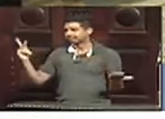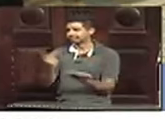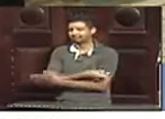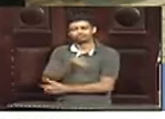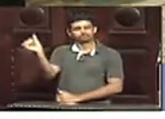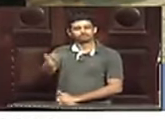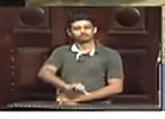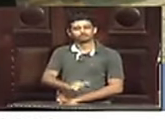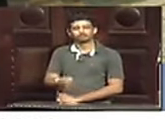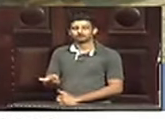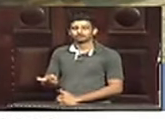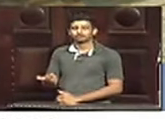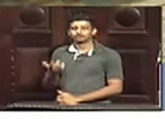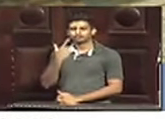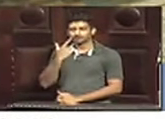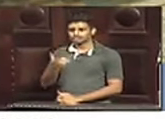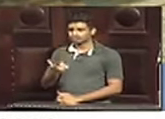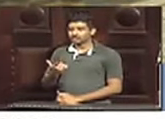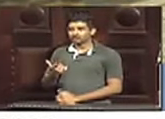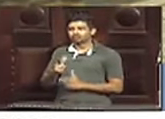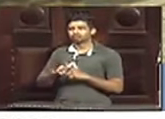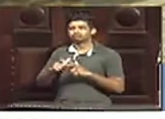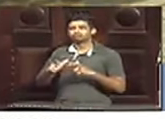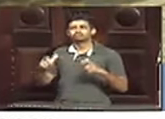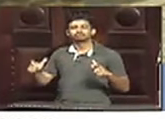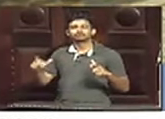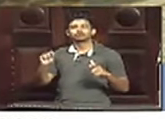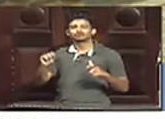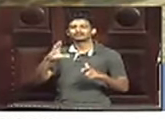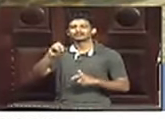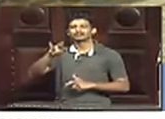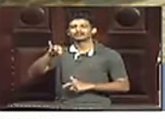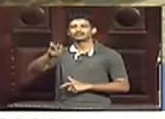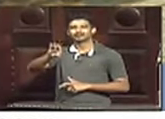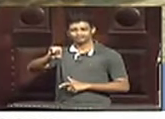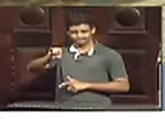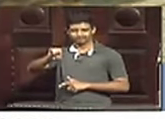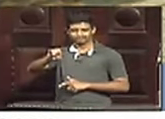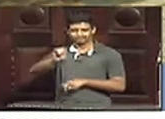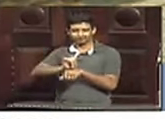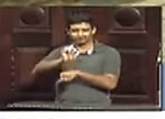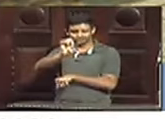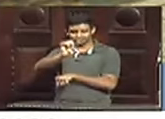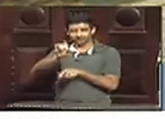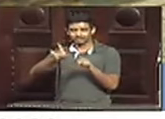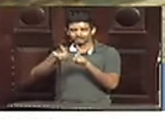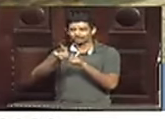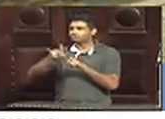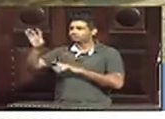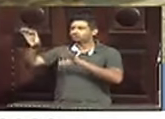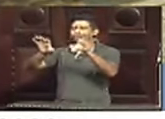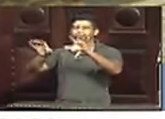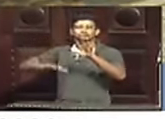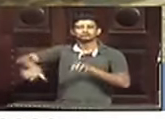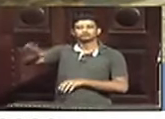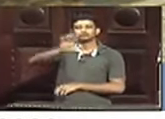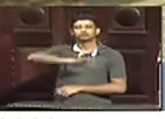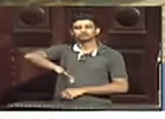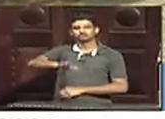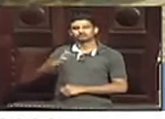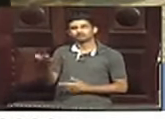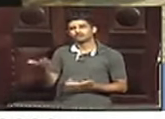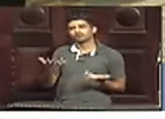novamente. O crime está migrando para o estado e para todas as regiões. Concluir, eu quero aqui